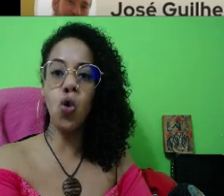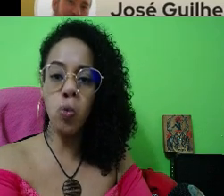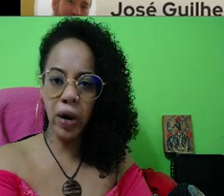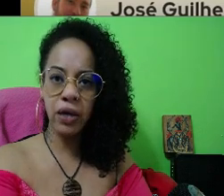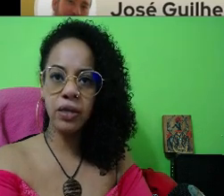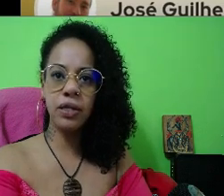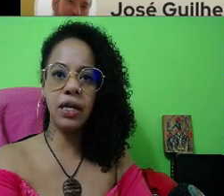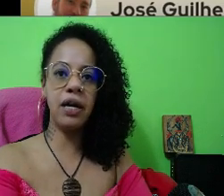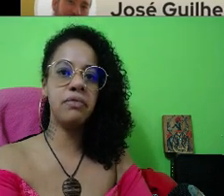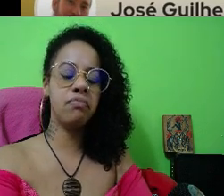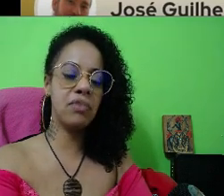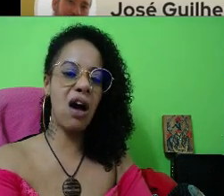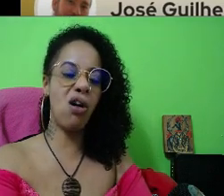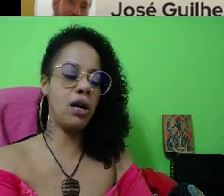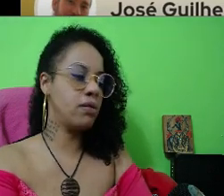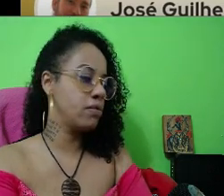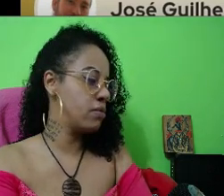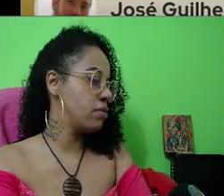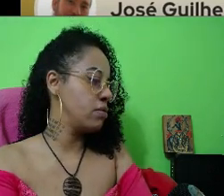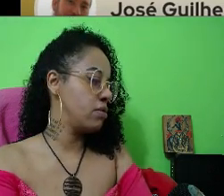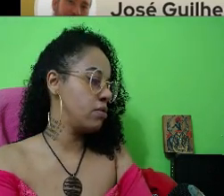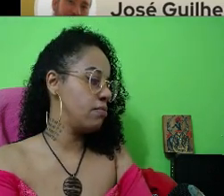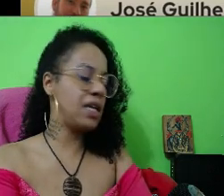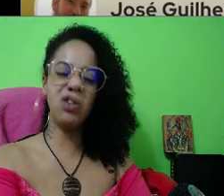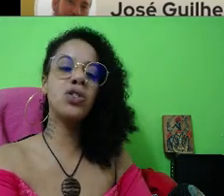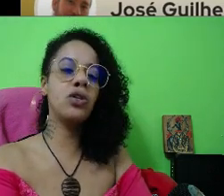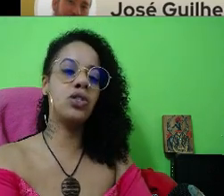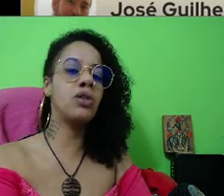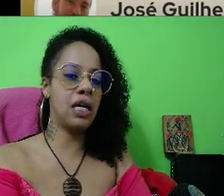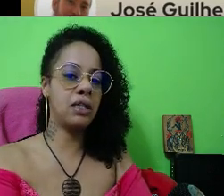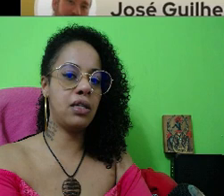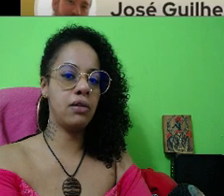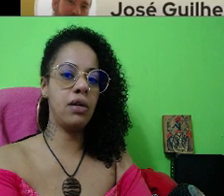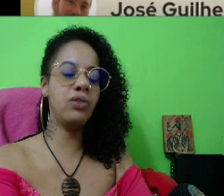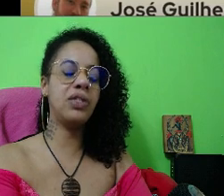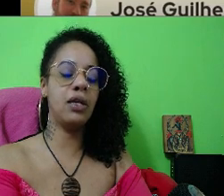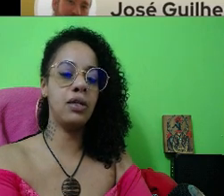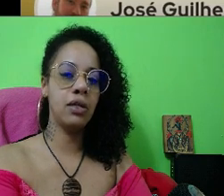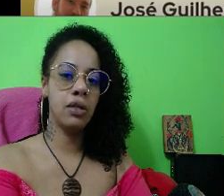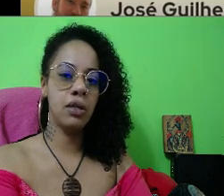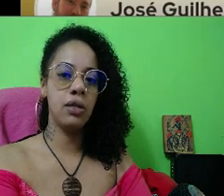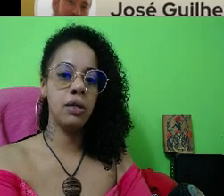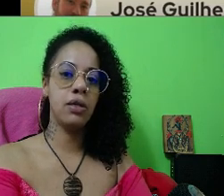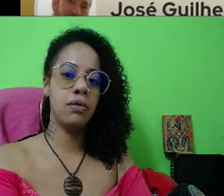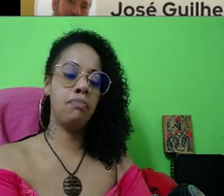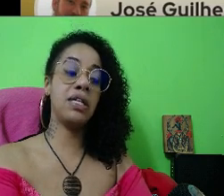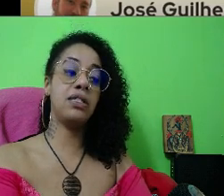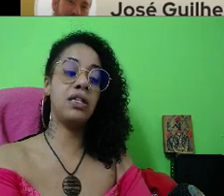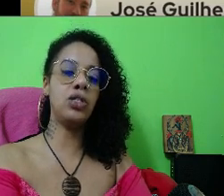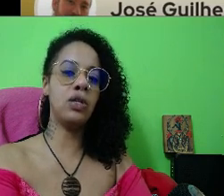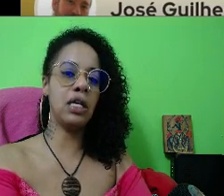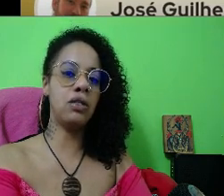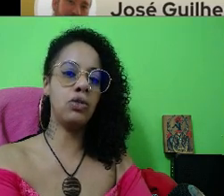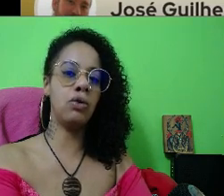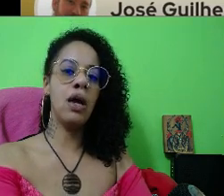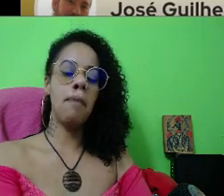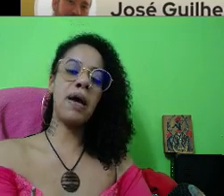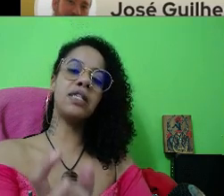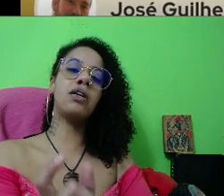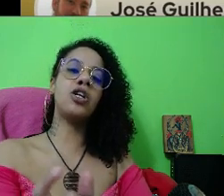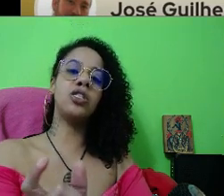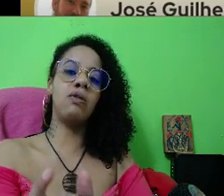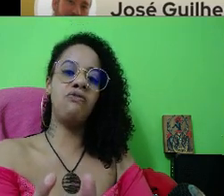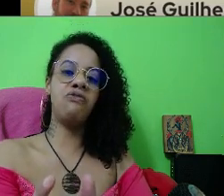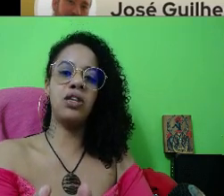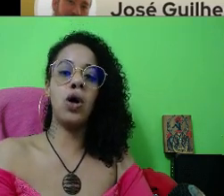presunção de culpa da hora mas eu que sou desonesta eu sei bastante desonesto eu